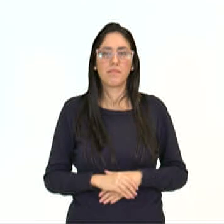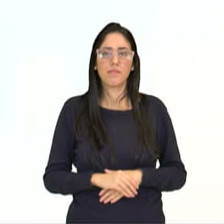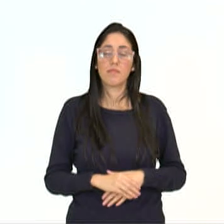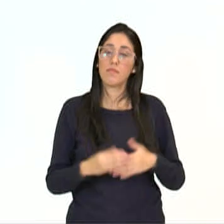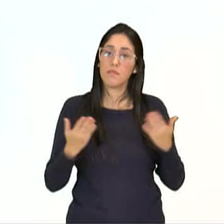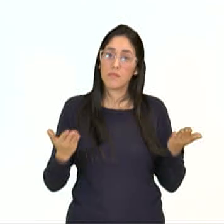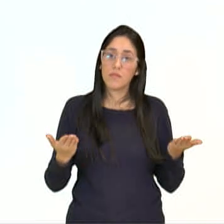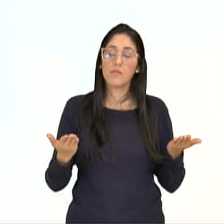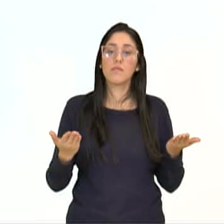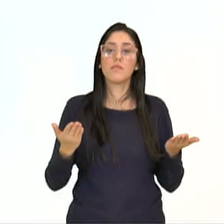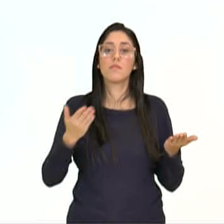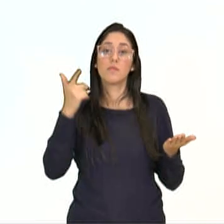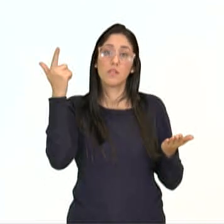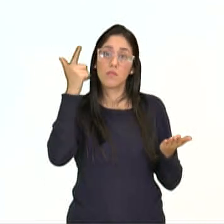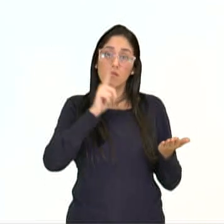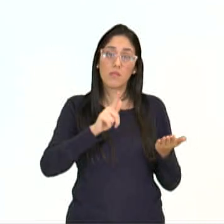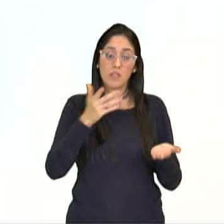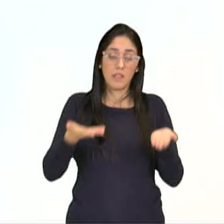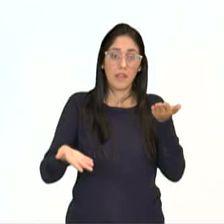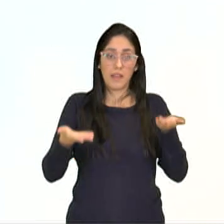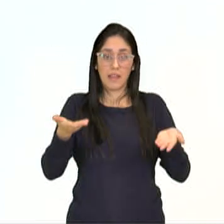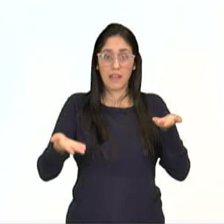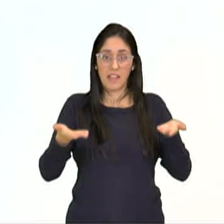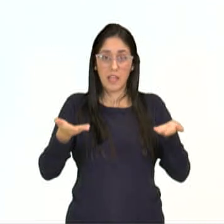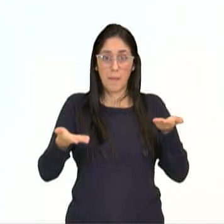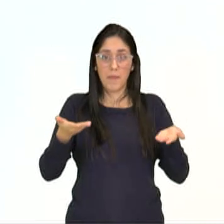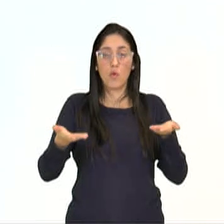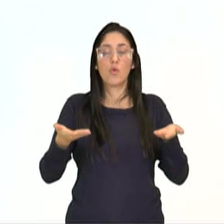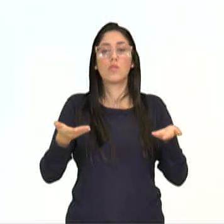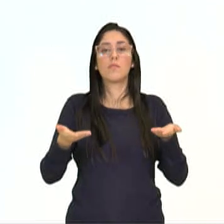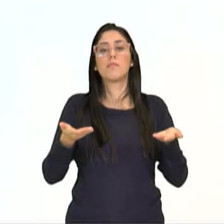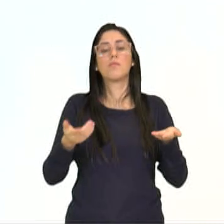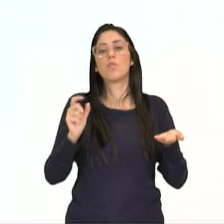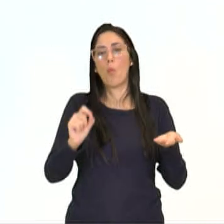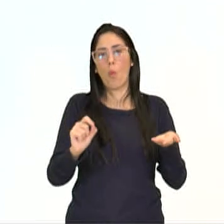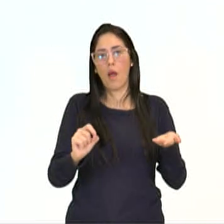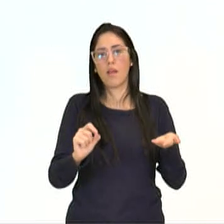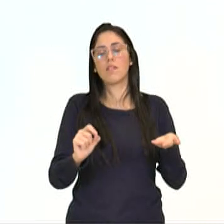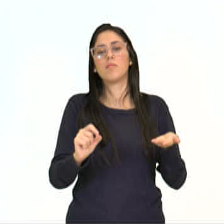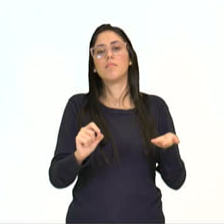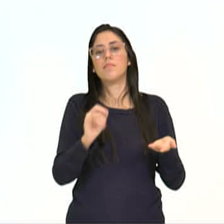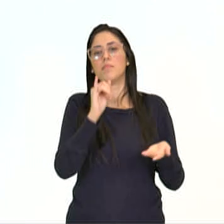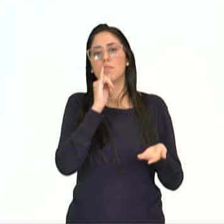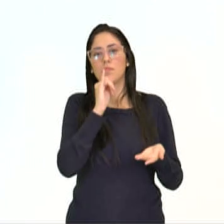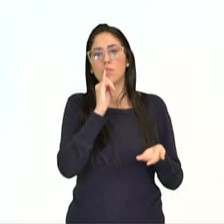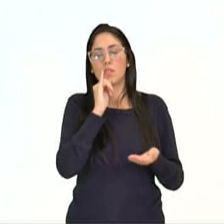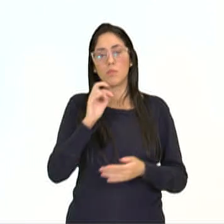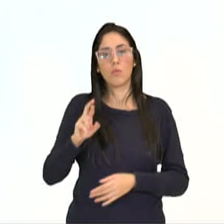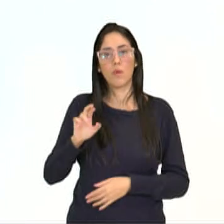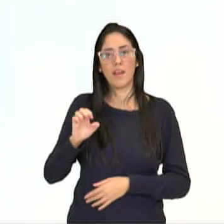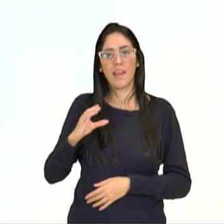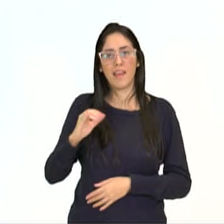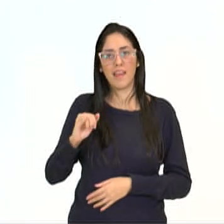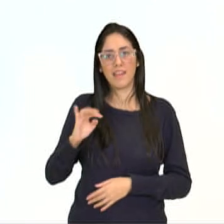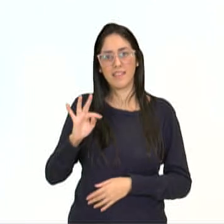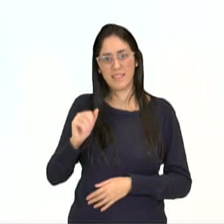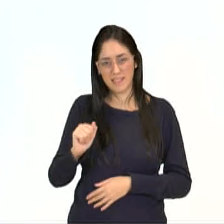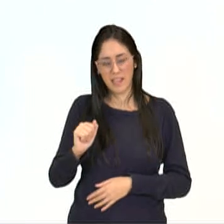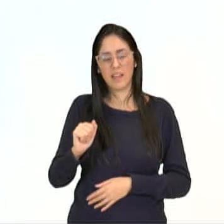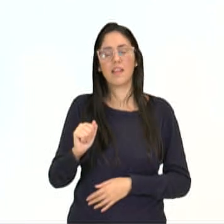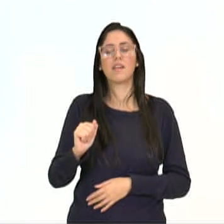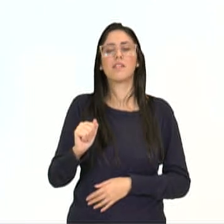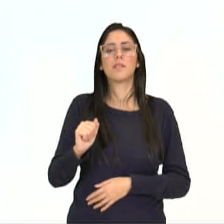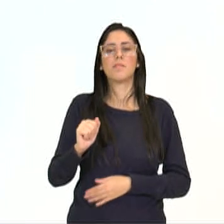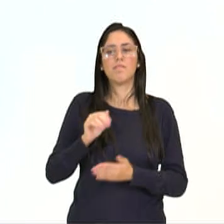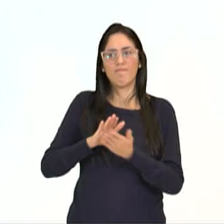atingir esse equilíbrio financeiro, ou seja, colocar entre as receitas e as despesas e atingimento das nossas